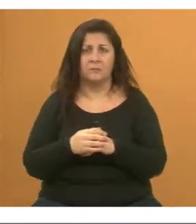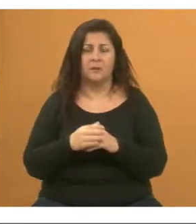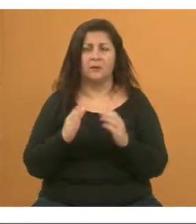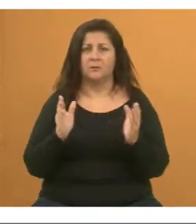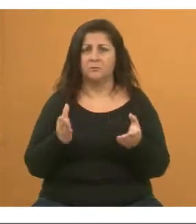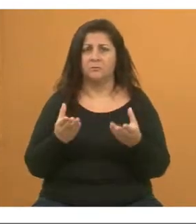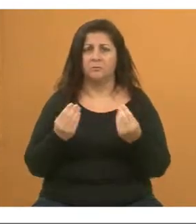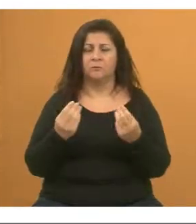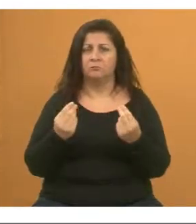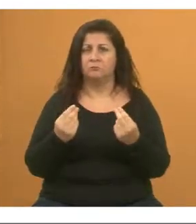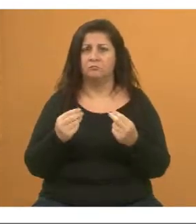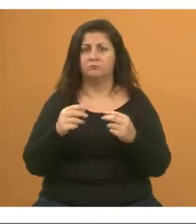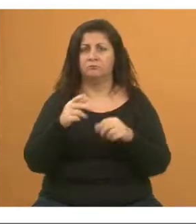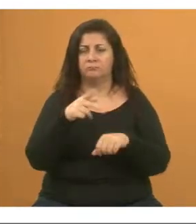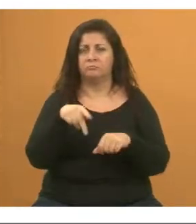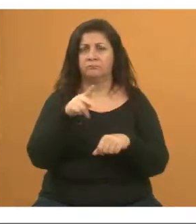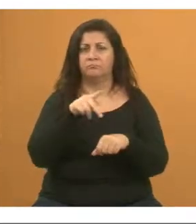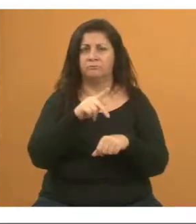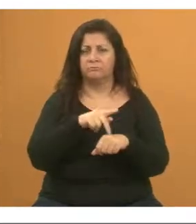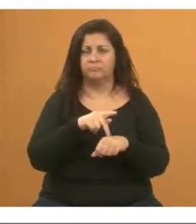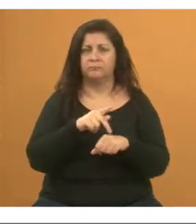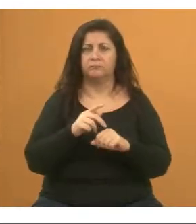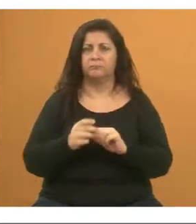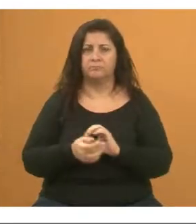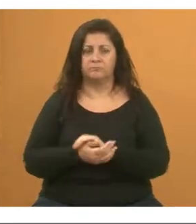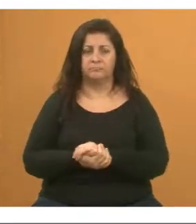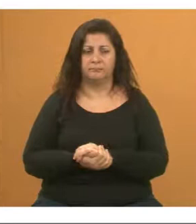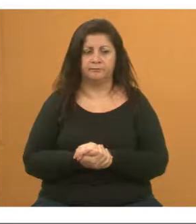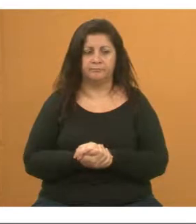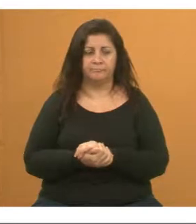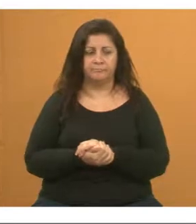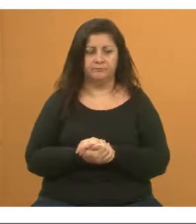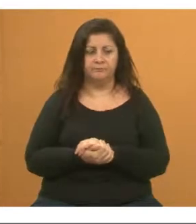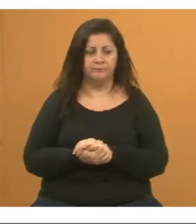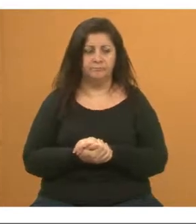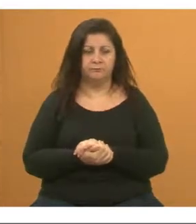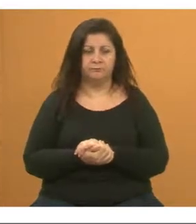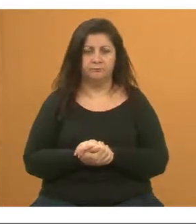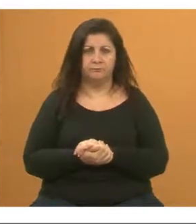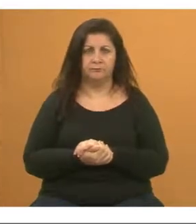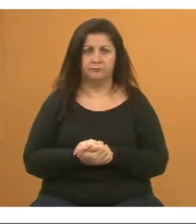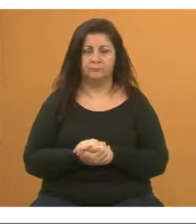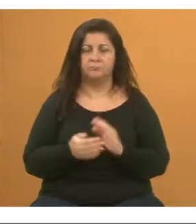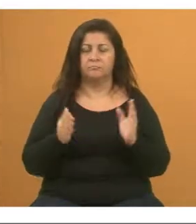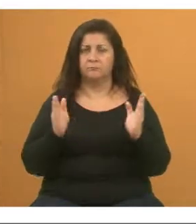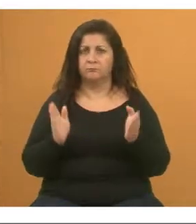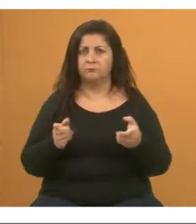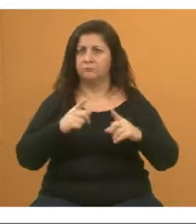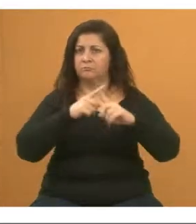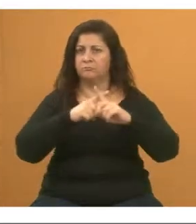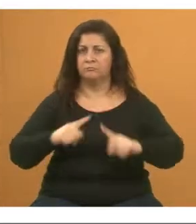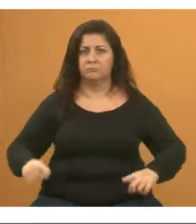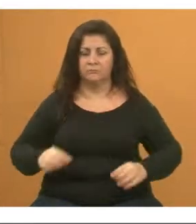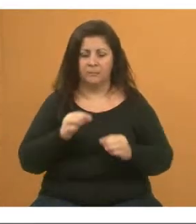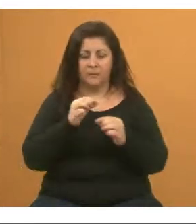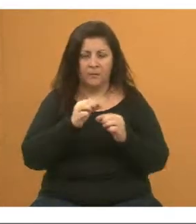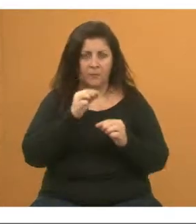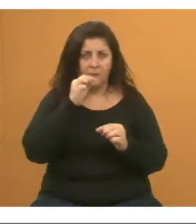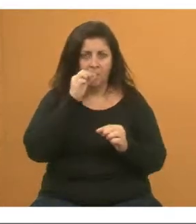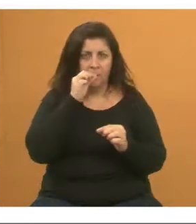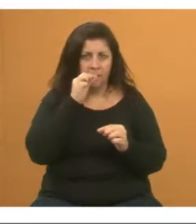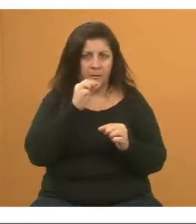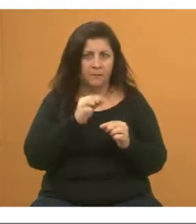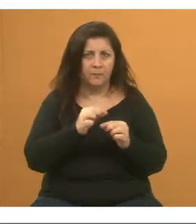Indonésia, Noruega, Panamá, Santa Lúcia, Serra Leoa e Uruguai, já excluíram de vez os